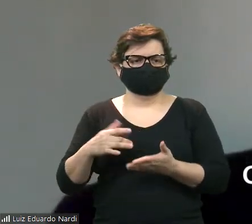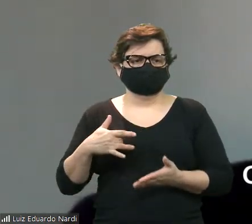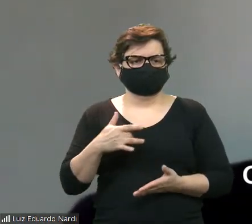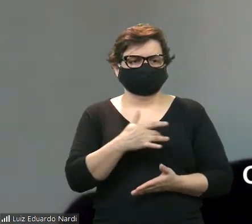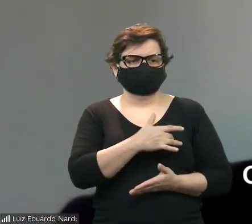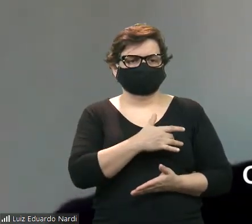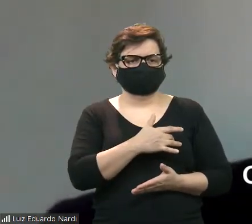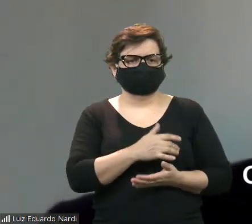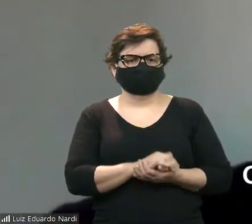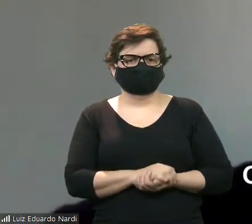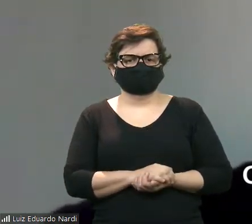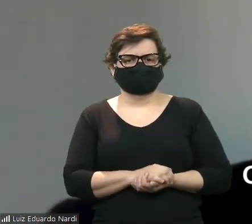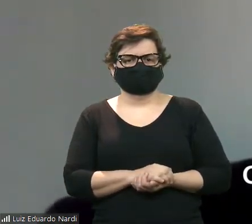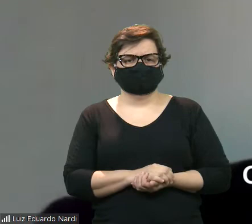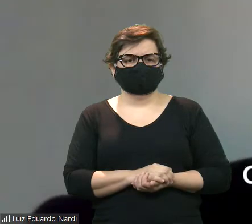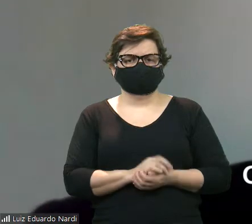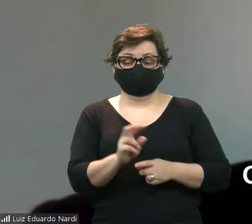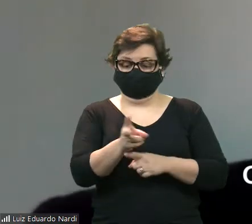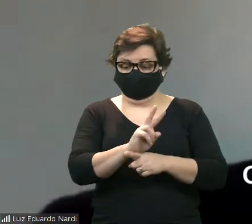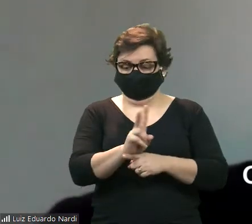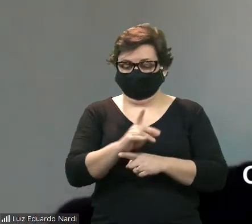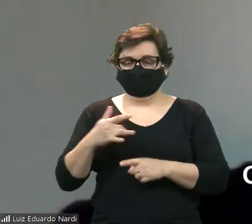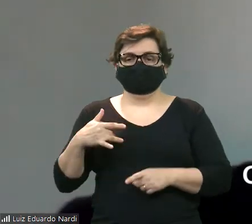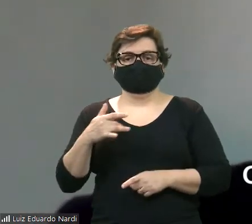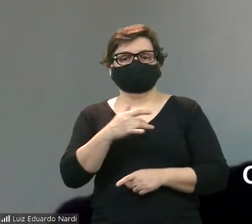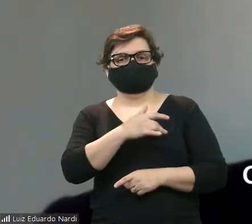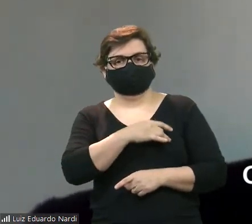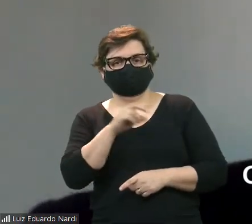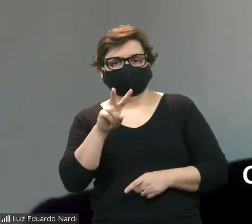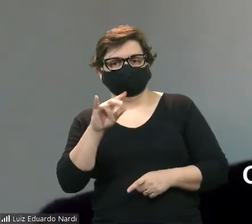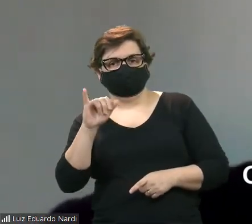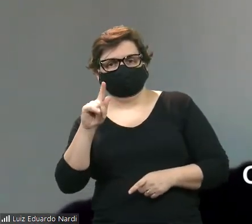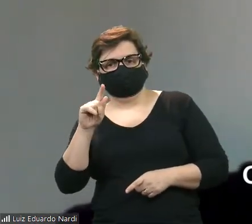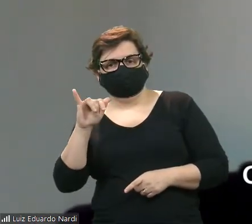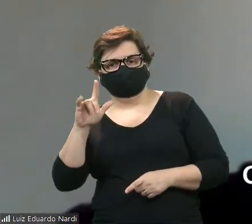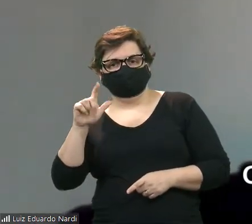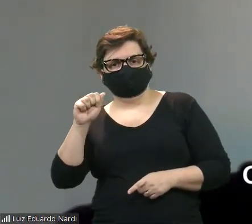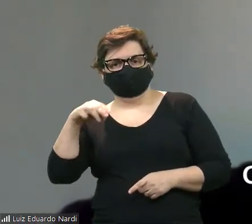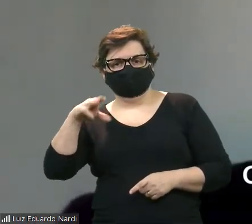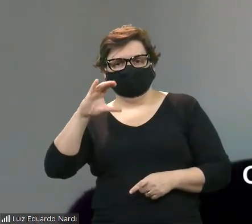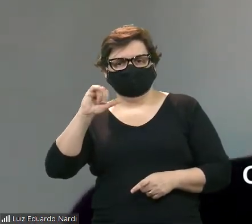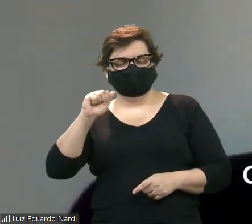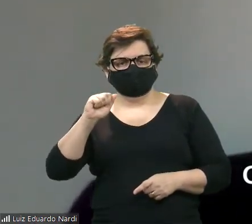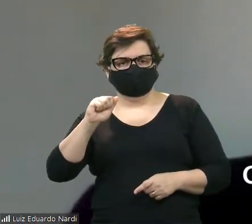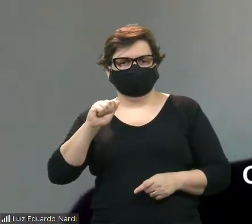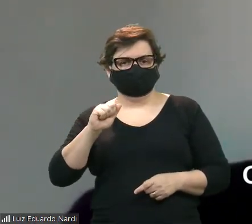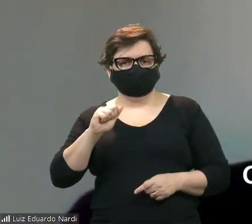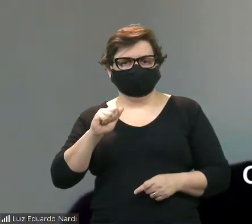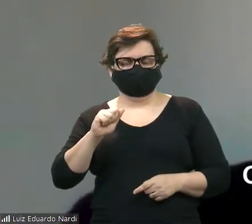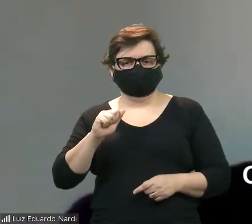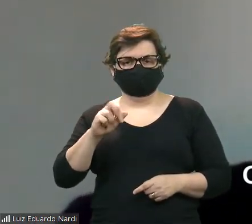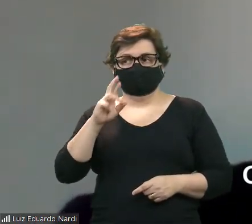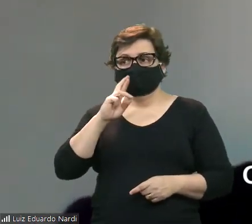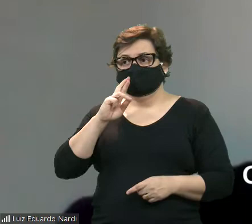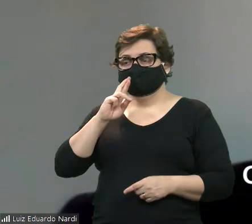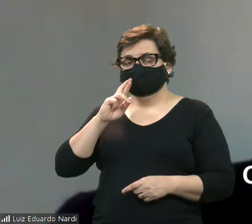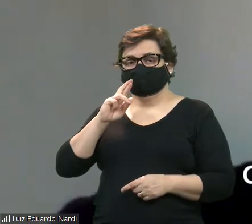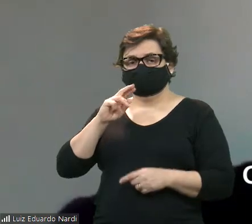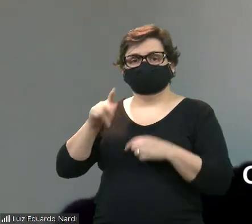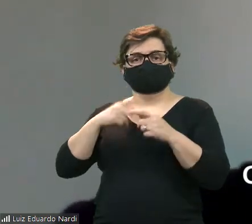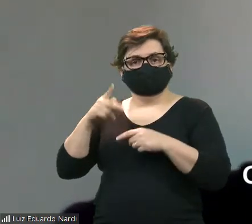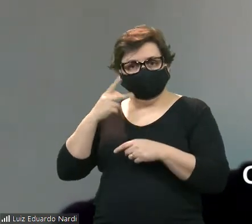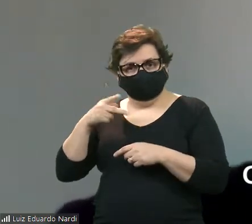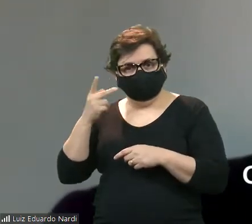Ué, o fiscal da saúde, os fiscais da vigilância sanitária, os diversos fiscais, eles se reportem ao secretário